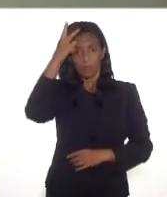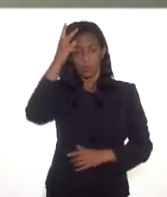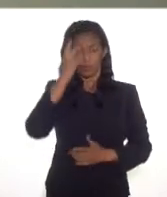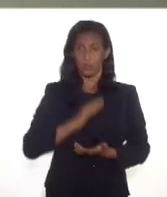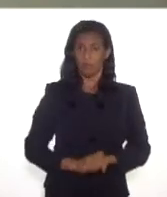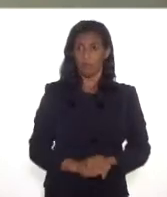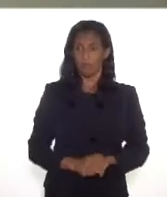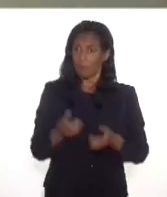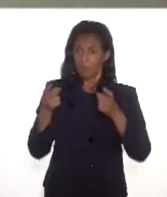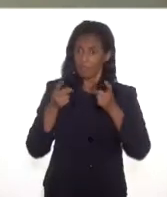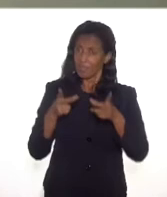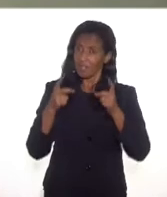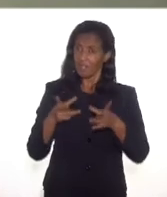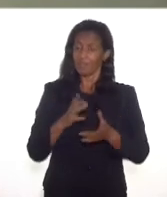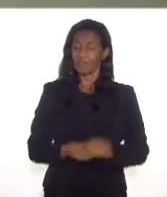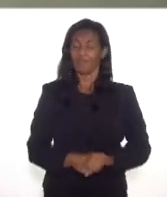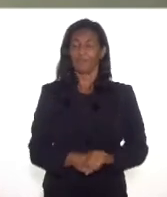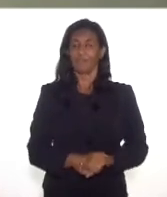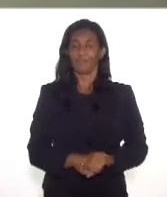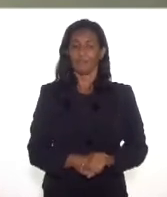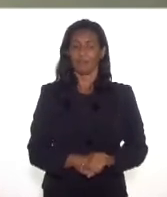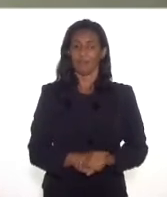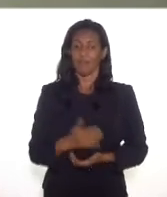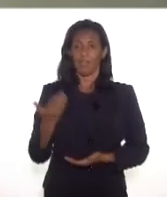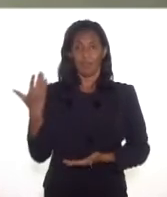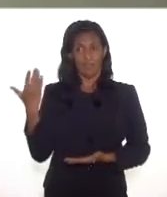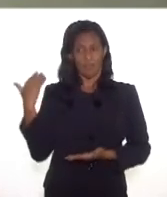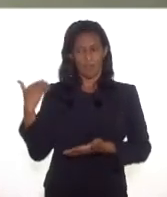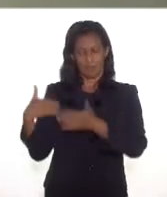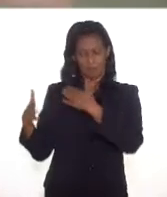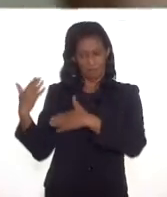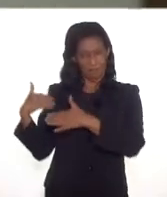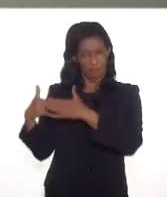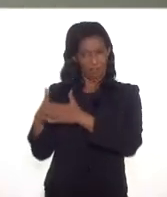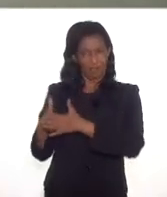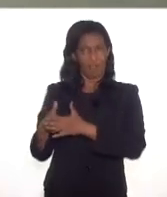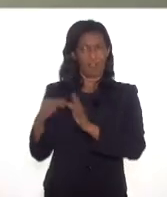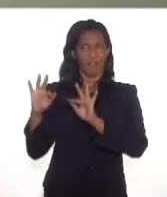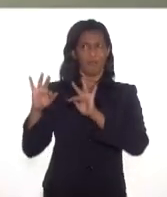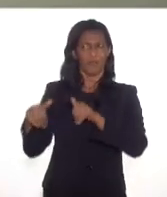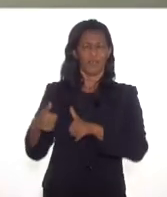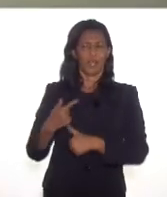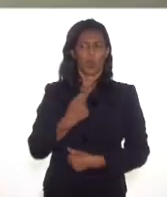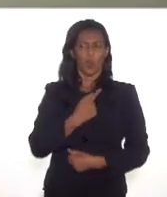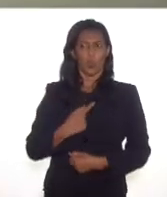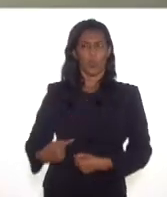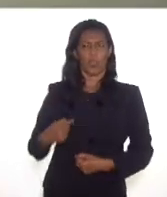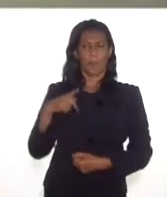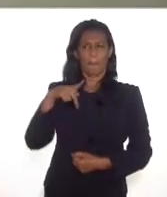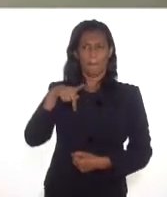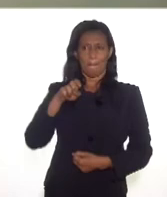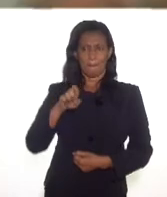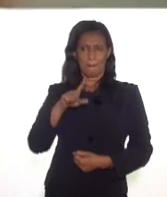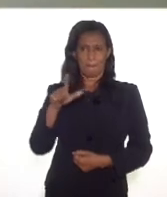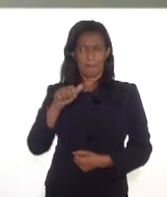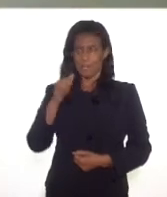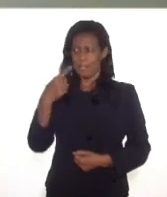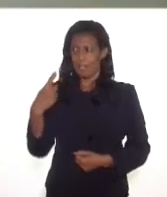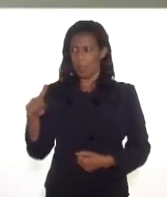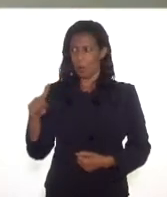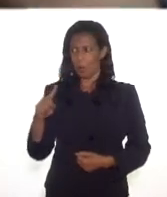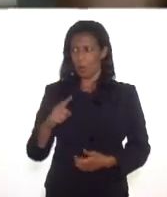Mas venderam esse. E mais recentemente, já no final do governo Pezão e no